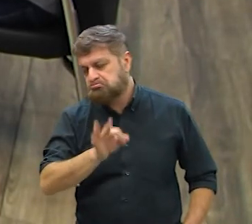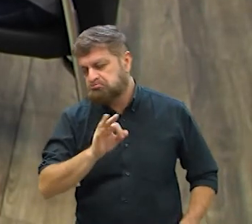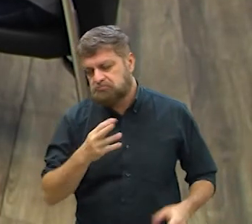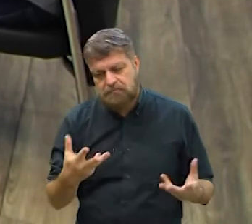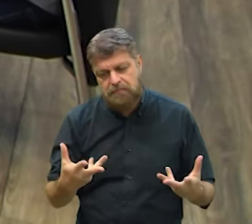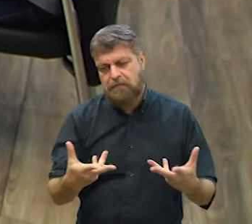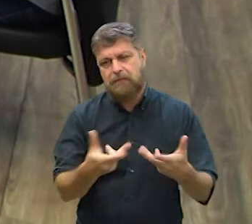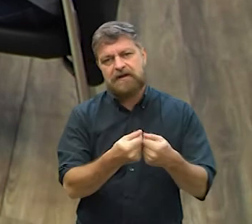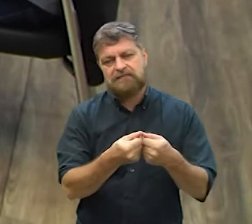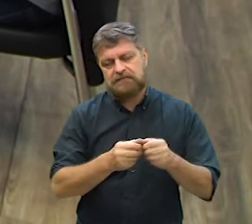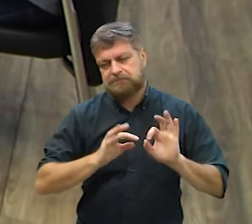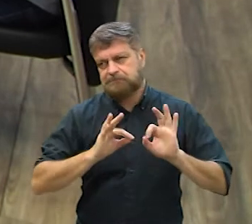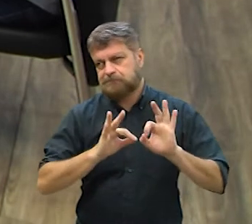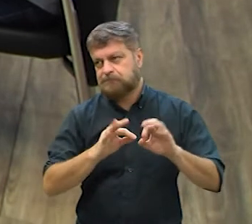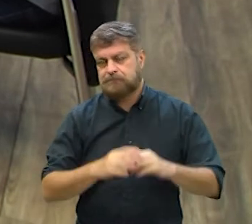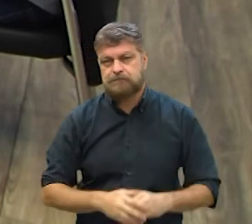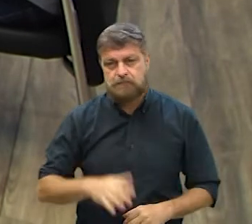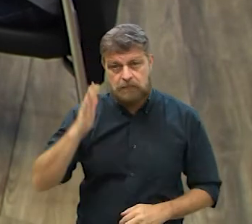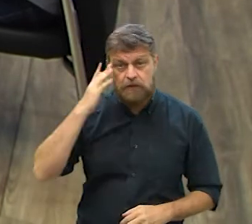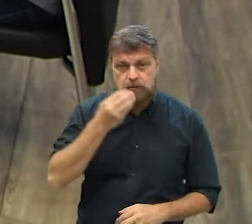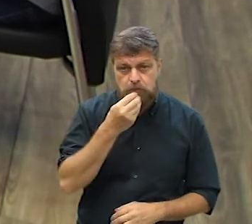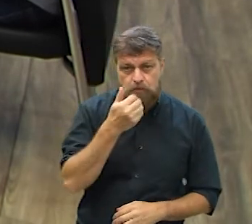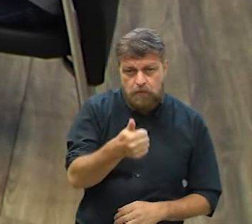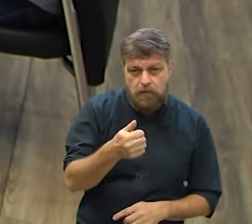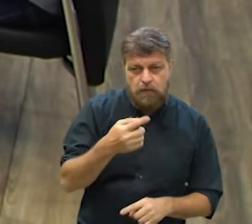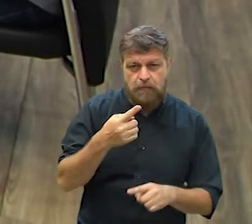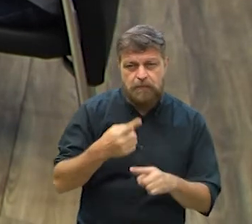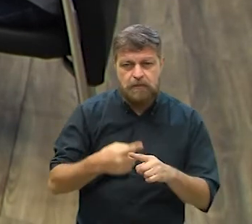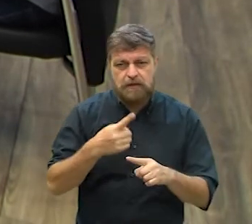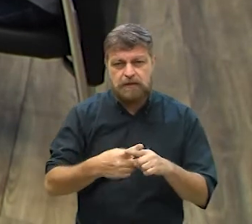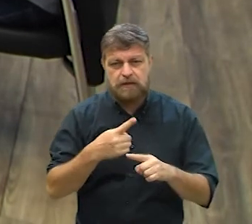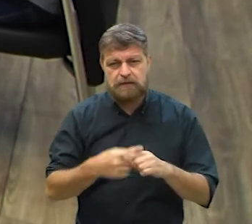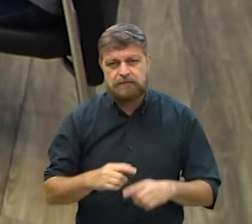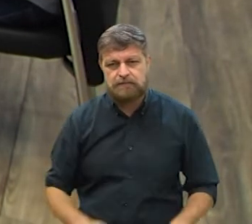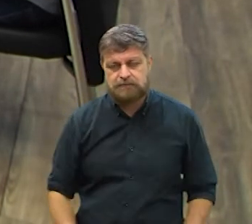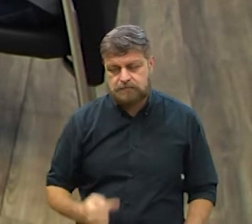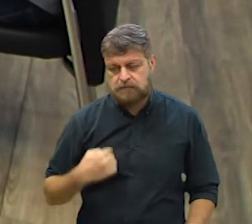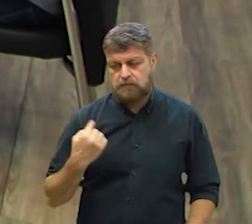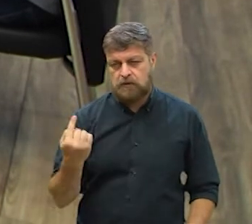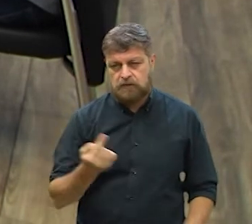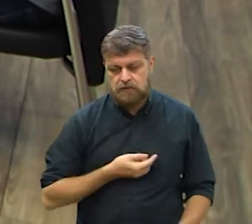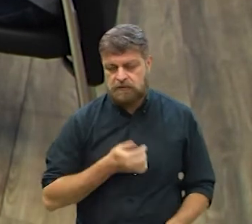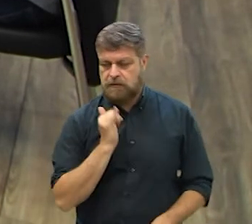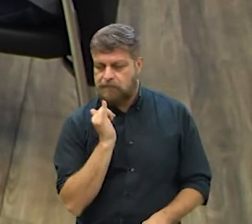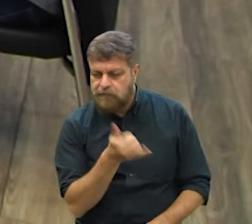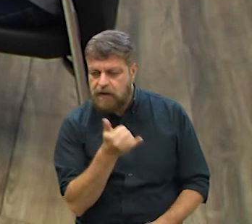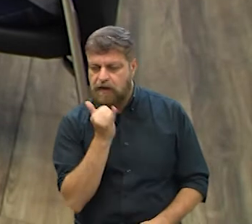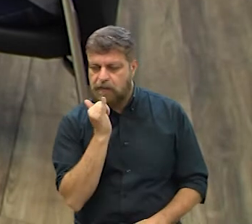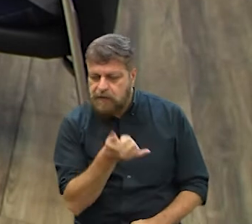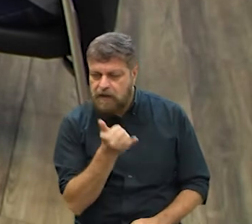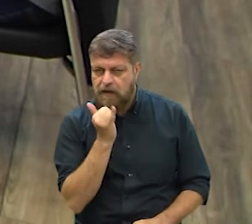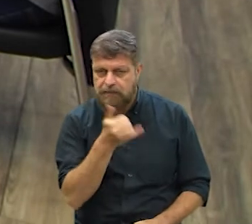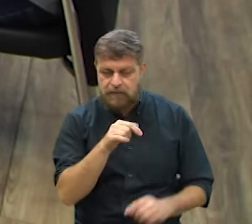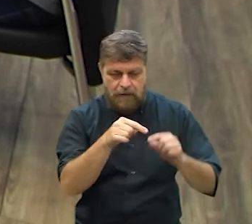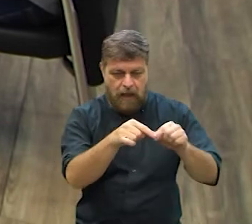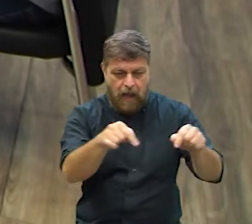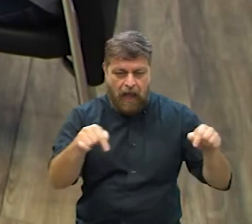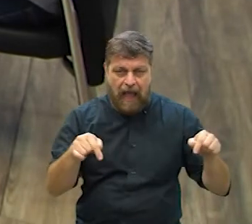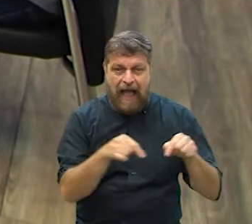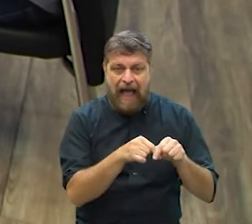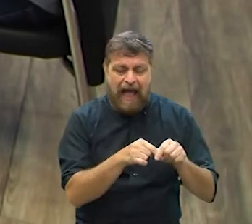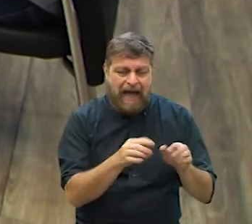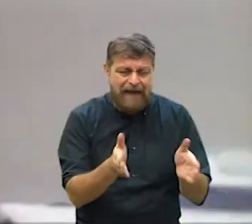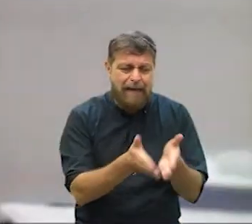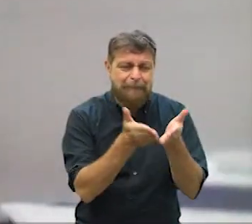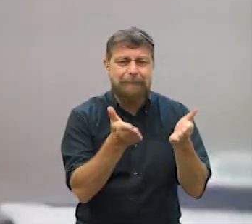maravilhoso. Acho muito bom, porque nós estamos falando, né, de áreas